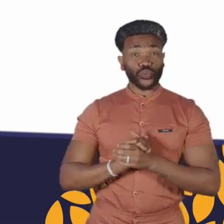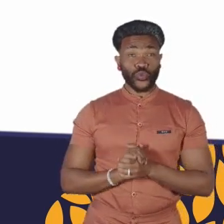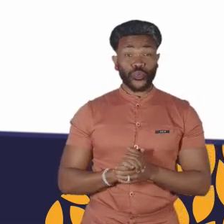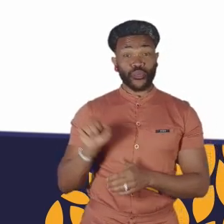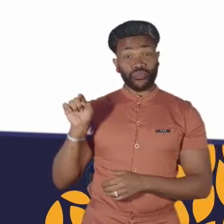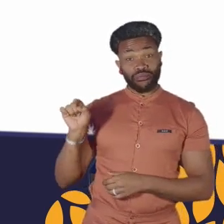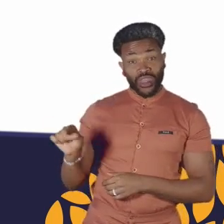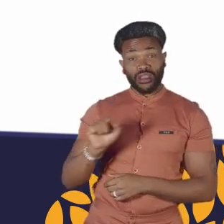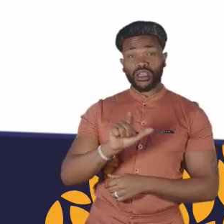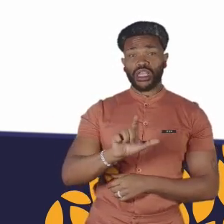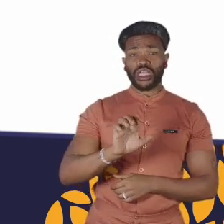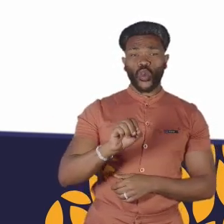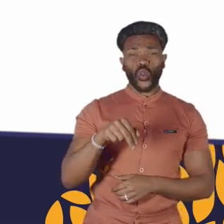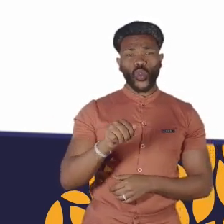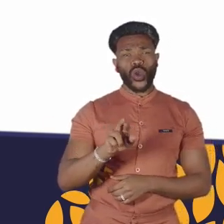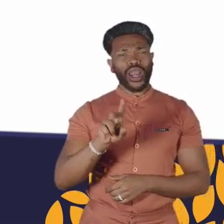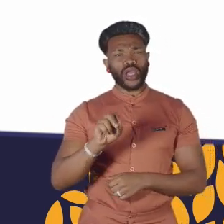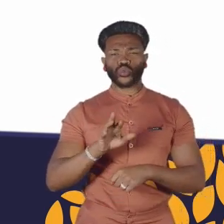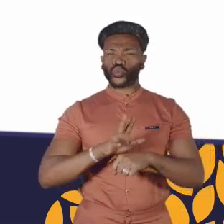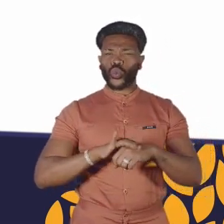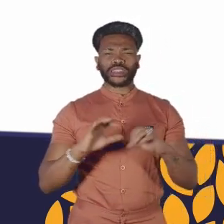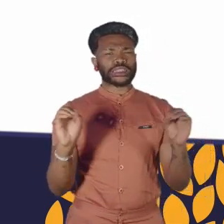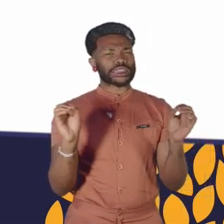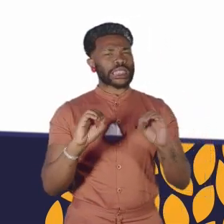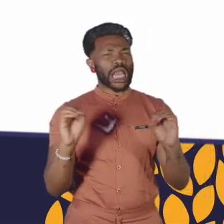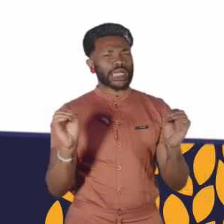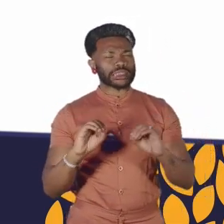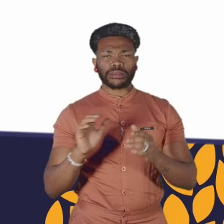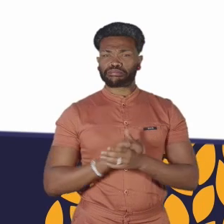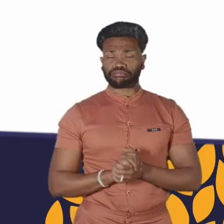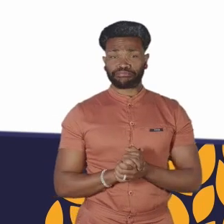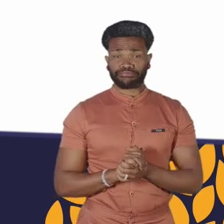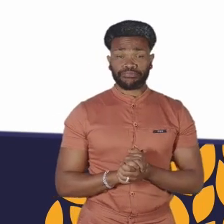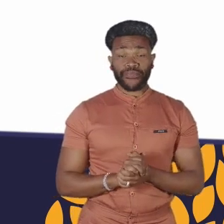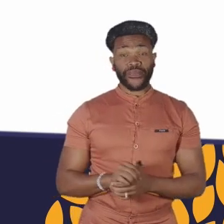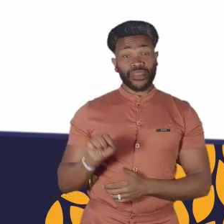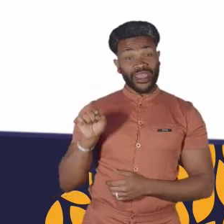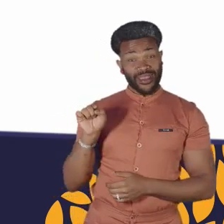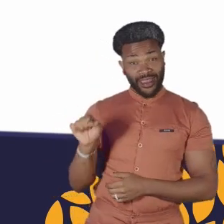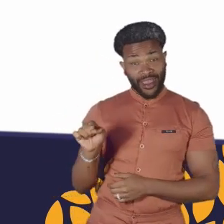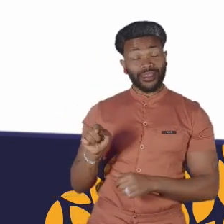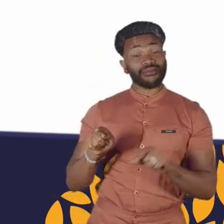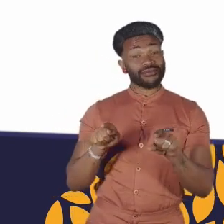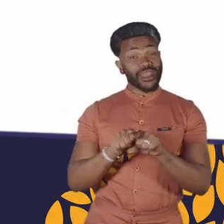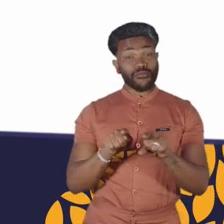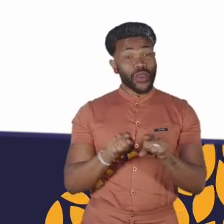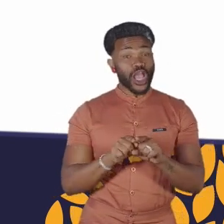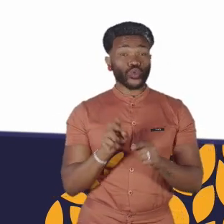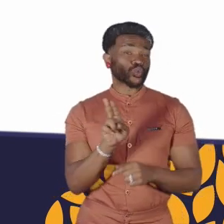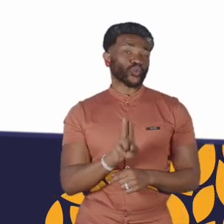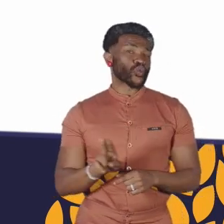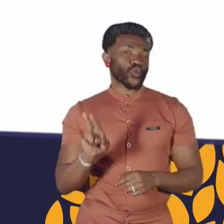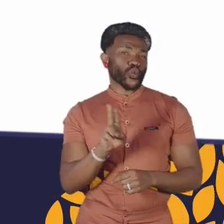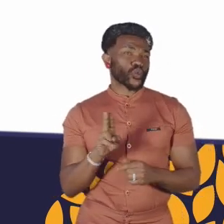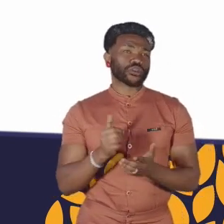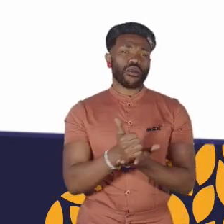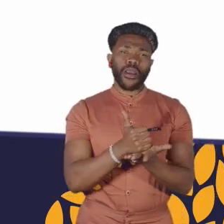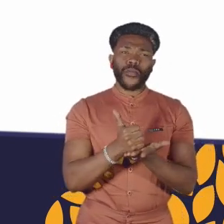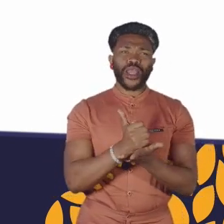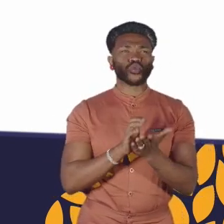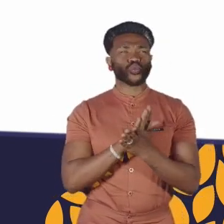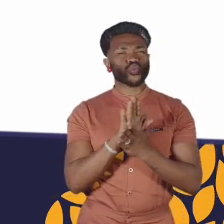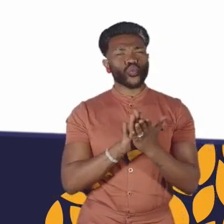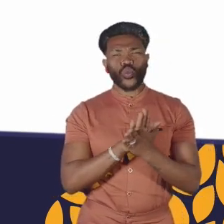Leonardo não tem nenhuma doença diagnosticada, ele não tem nenhum CID. O Leonardo também não faz uso de nenhum